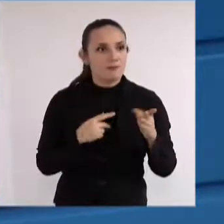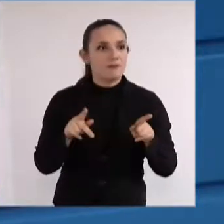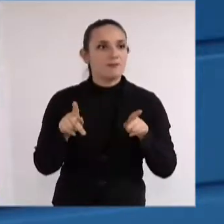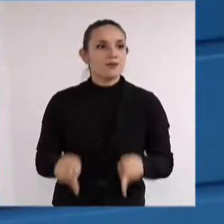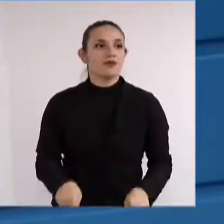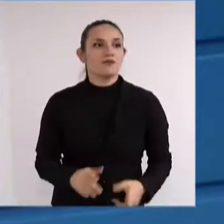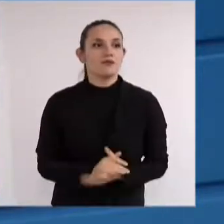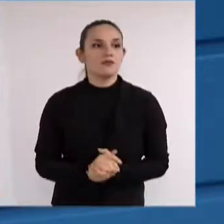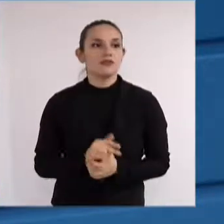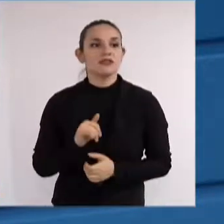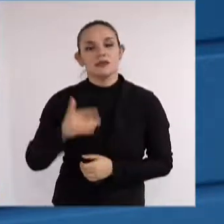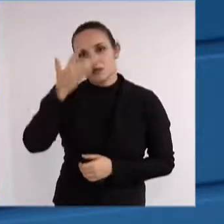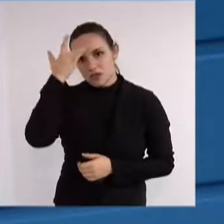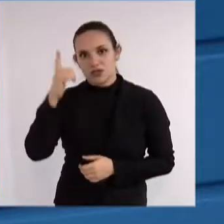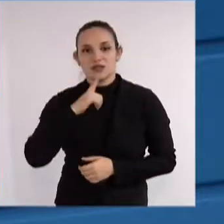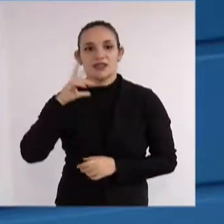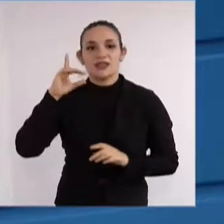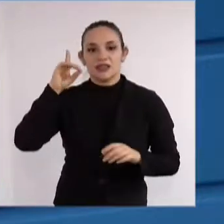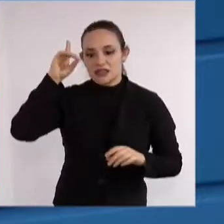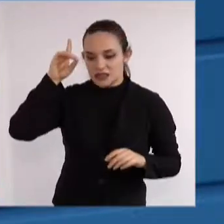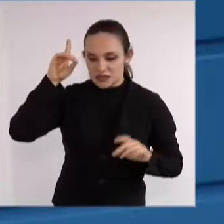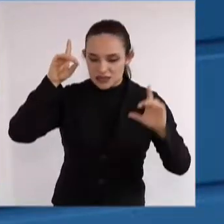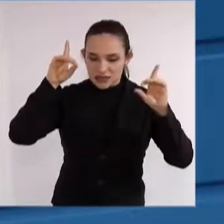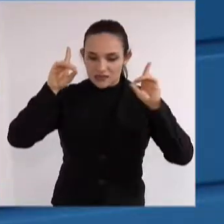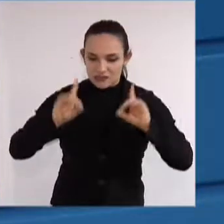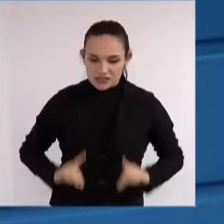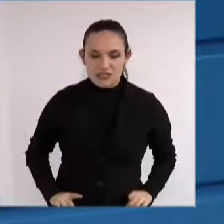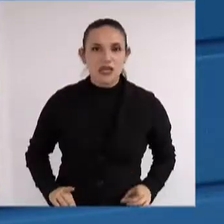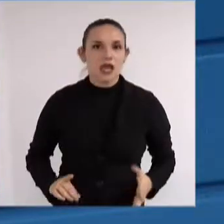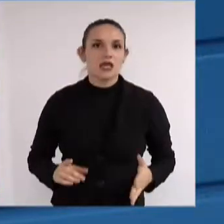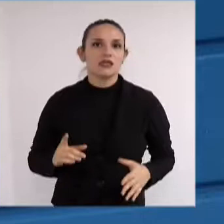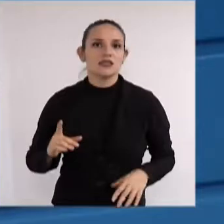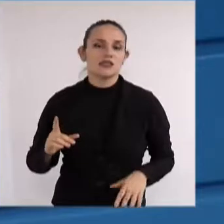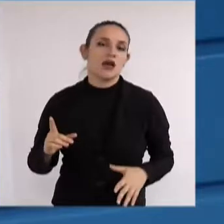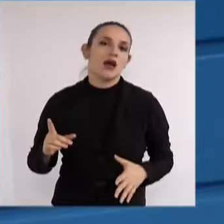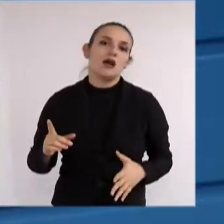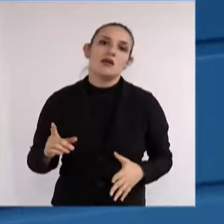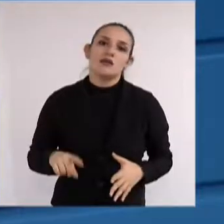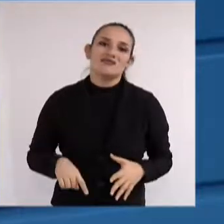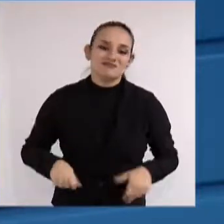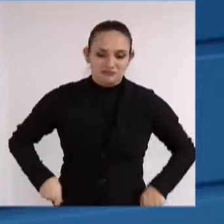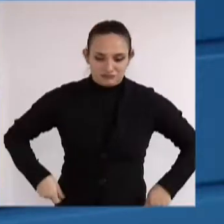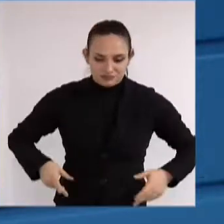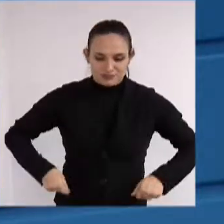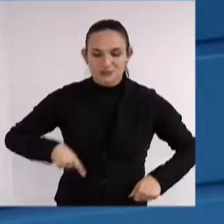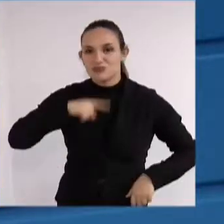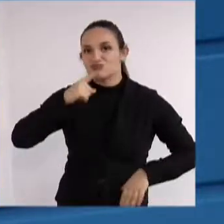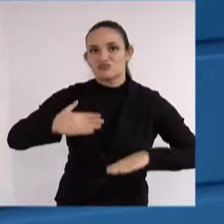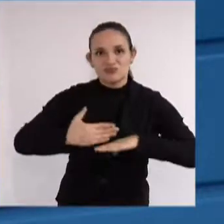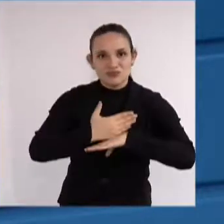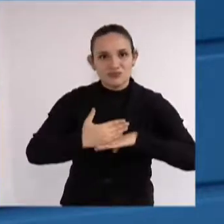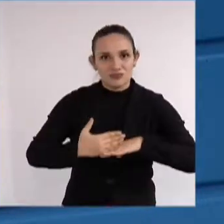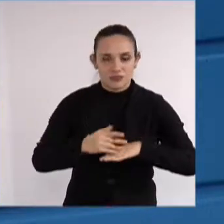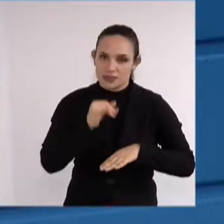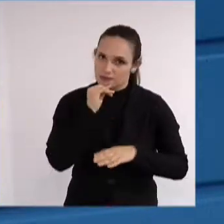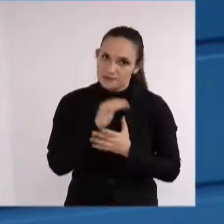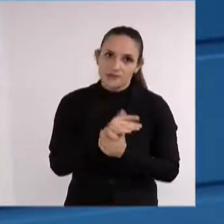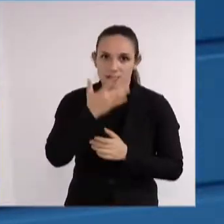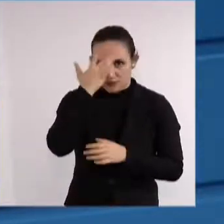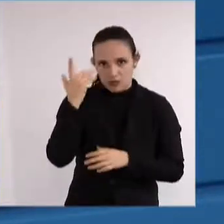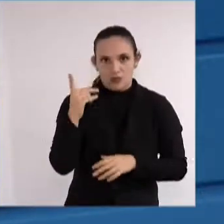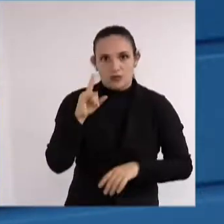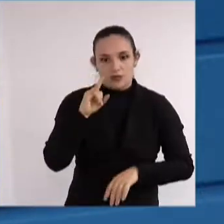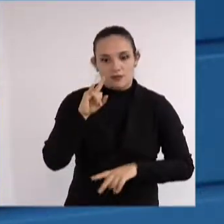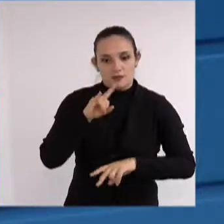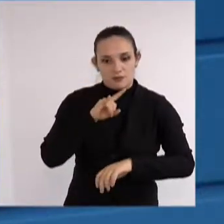deficiência de mobilidade, está numa cadeira de rodas, que tem algum problema, Se ela estiver dentro de um banheiro e passar